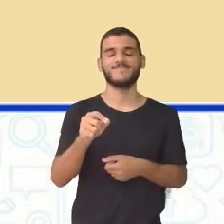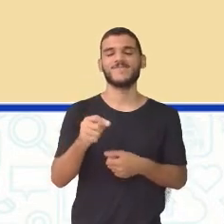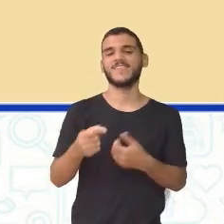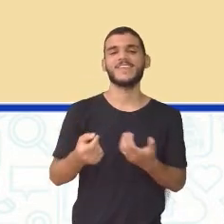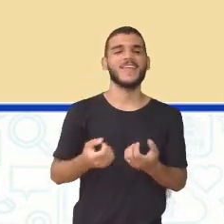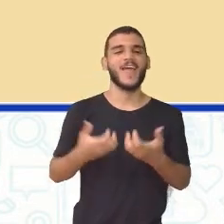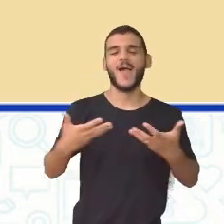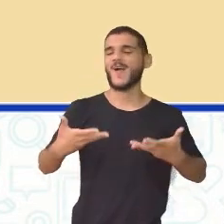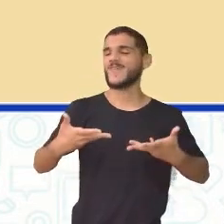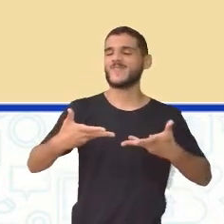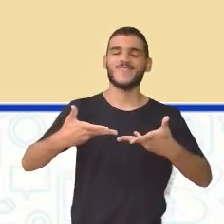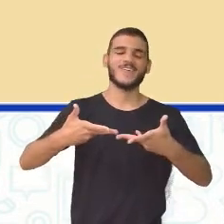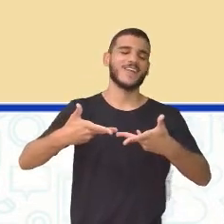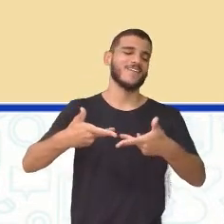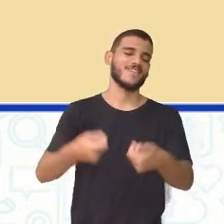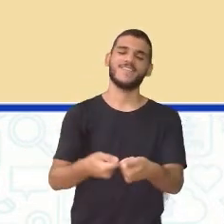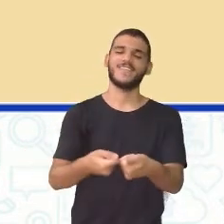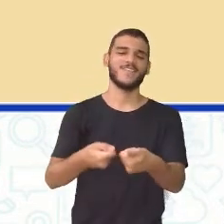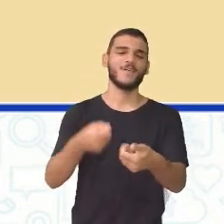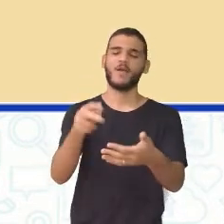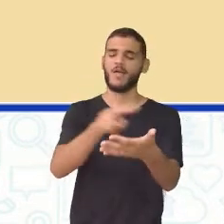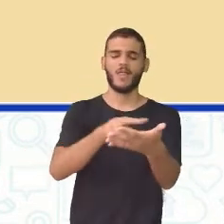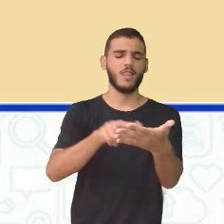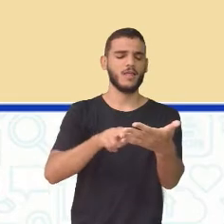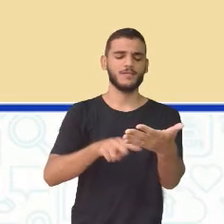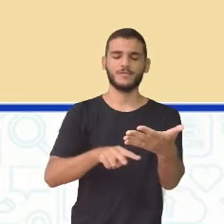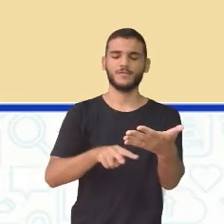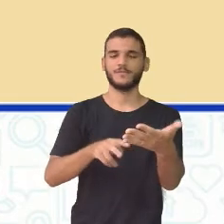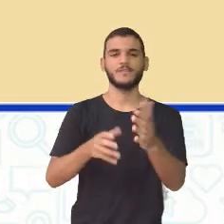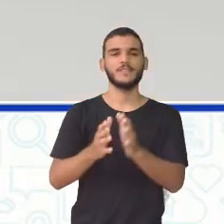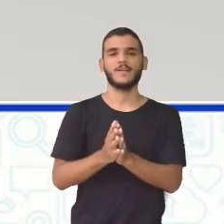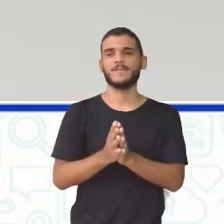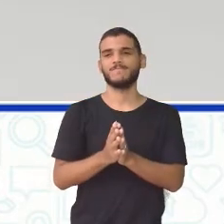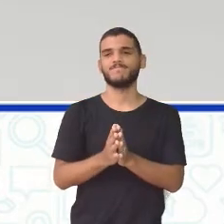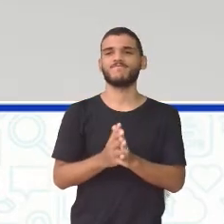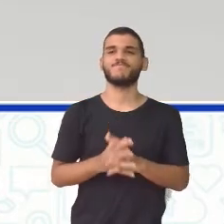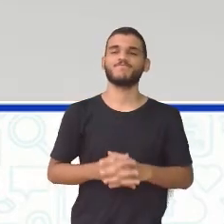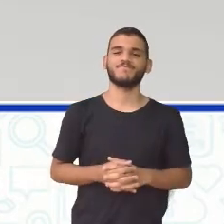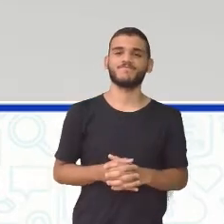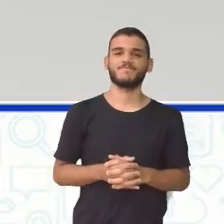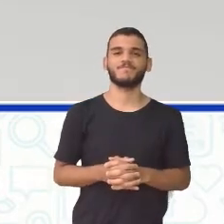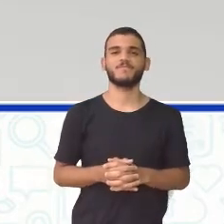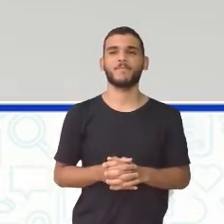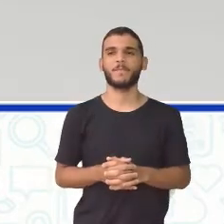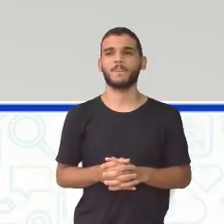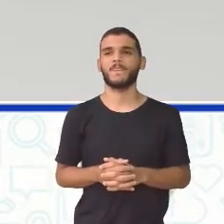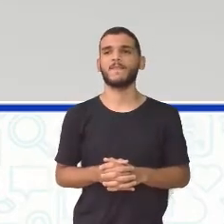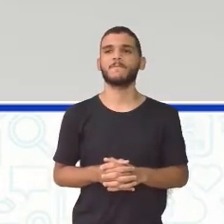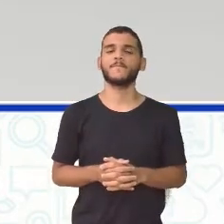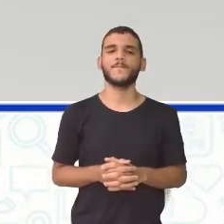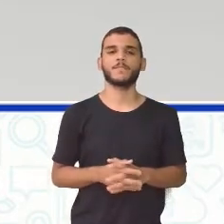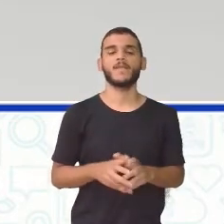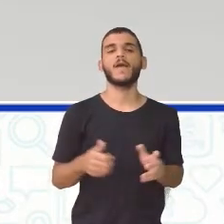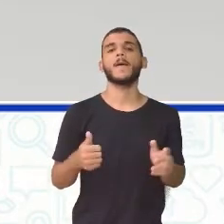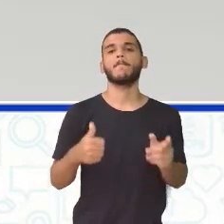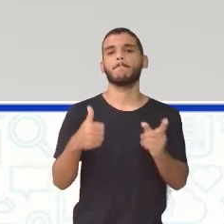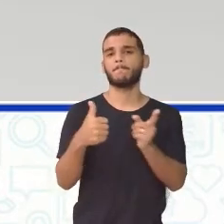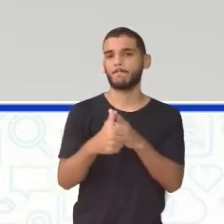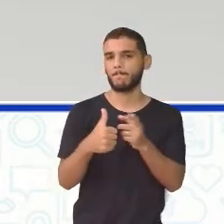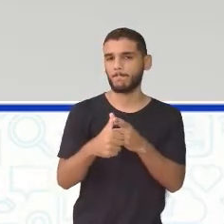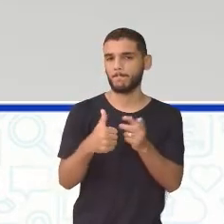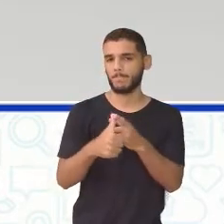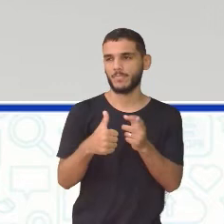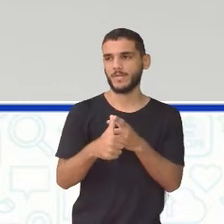envolver de forma lúdica e prazerosa. Neste primeiro momento da aula, não